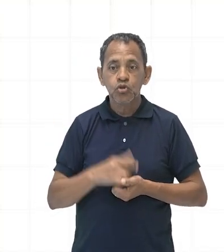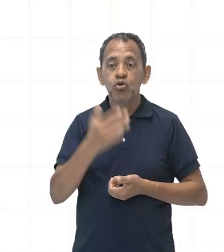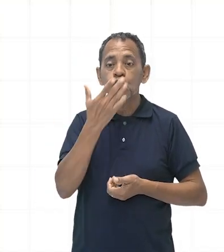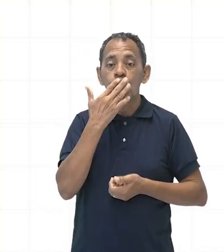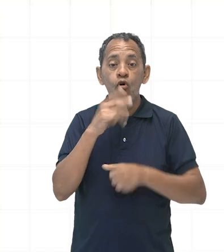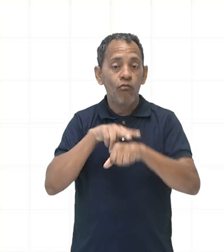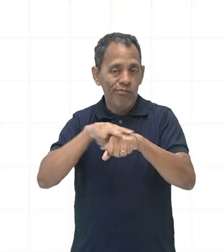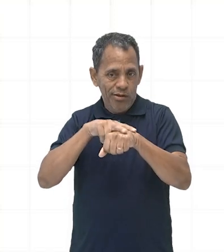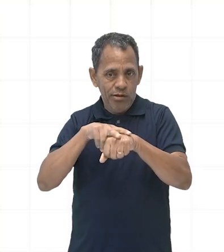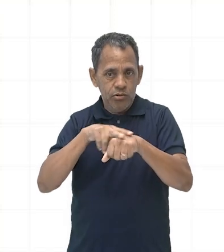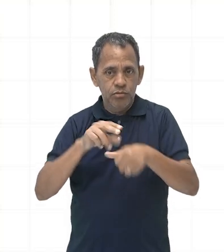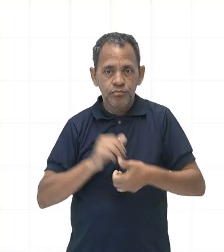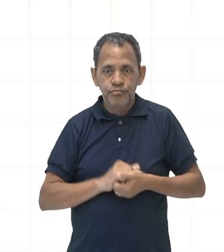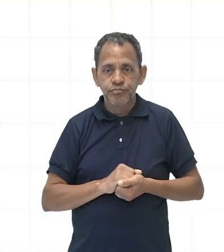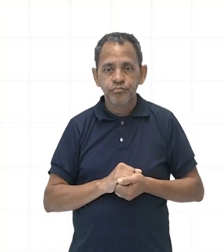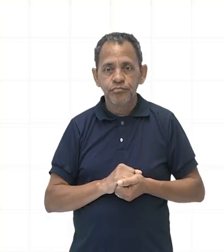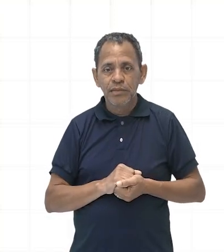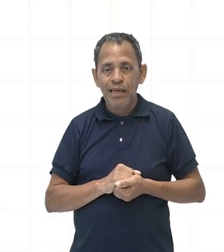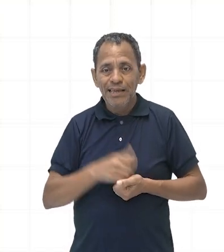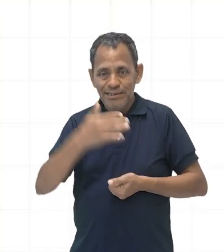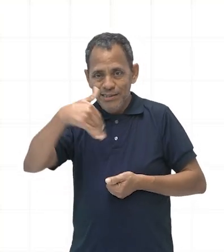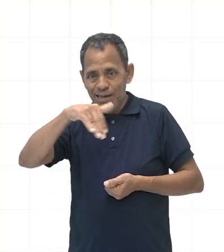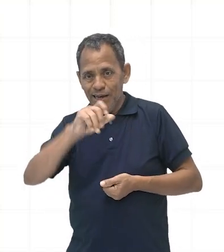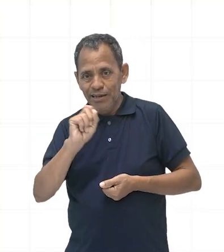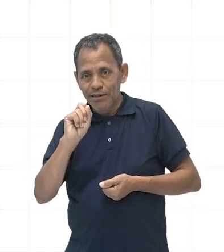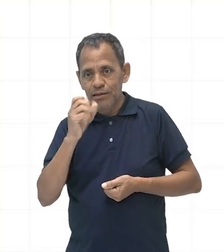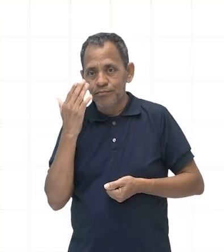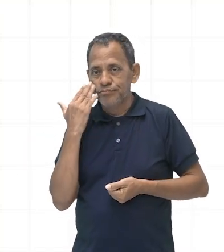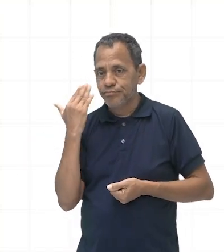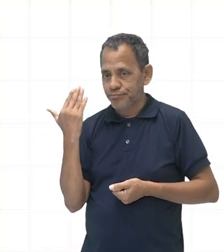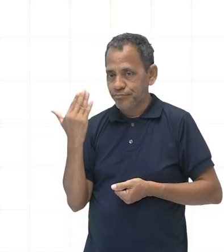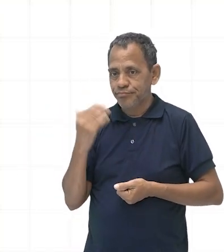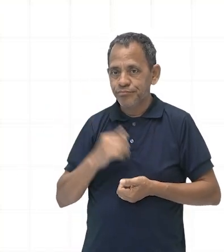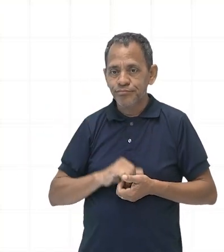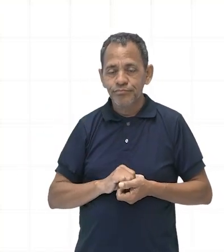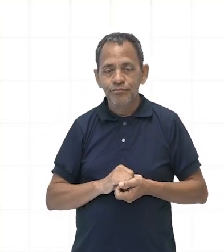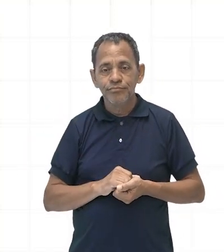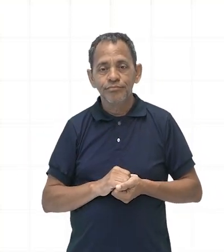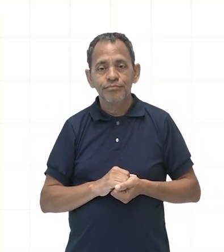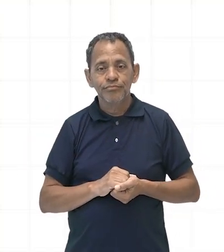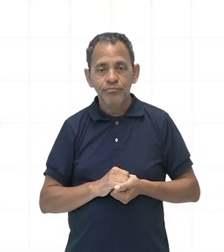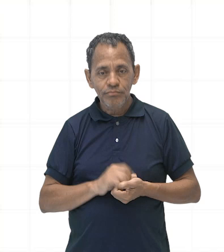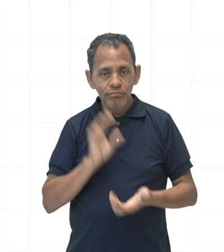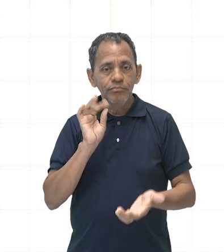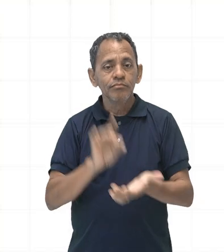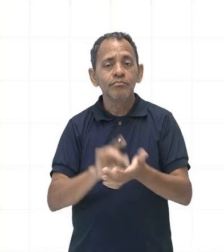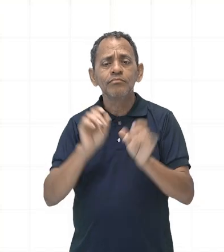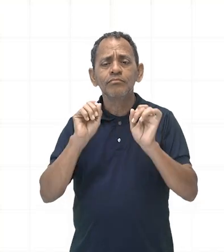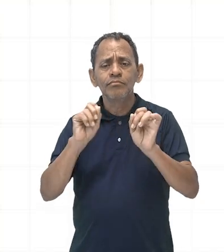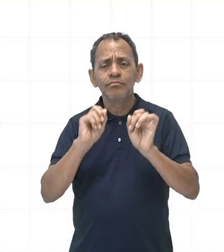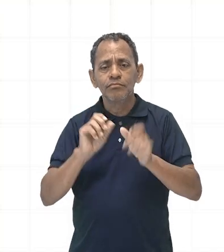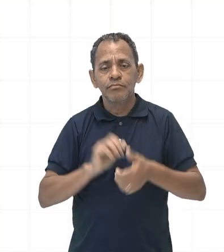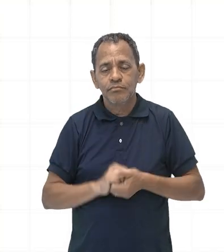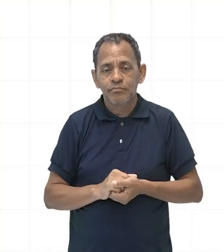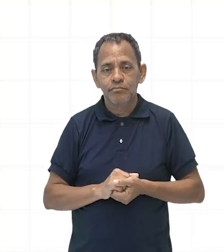de verde, essa região aqui, ó, vai ser exatamente quem?